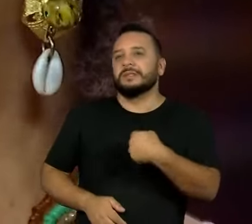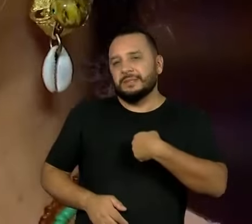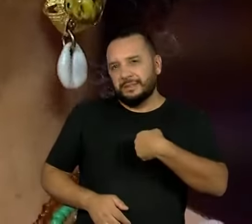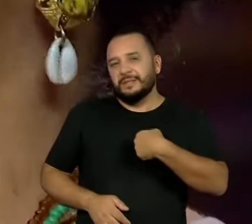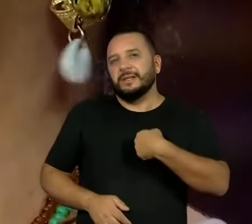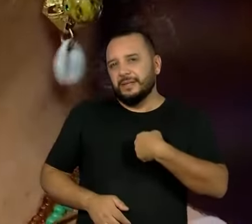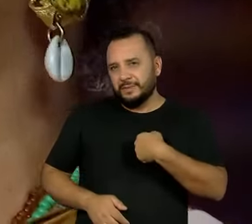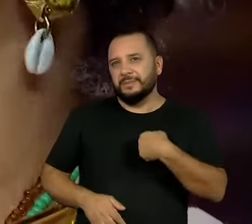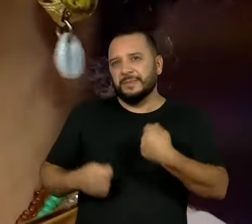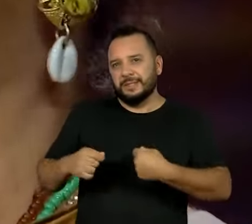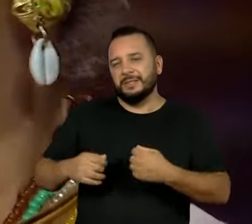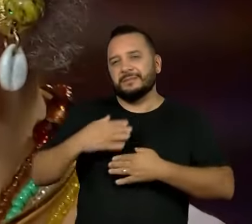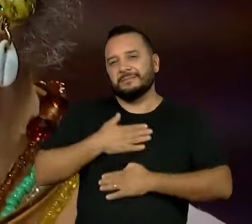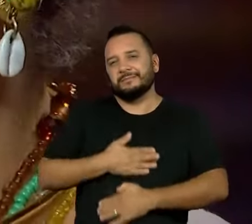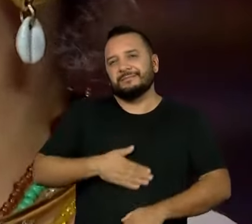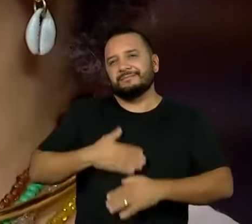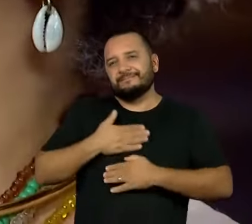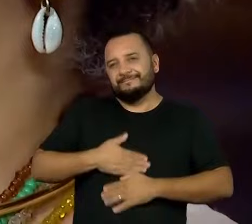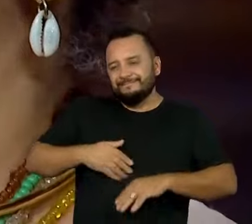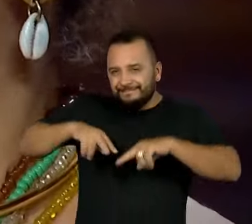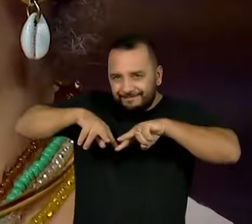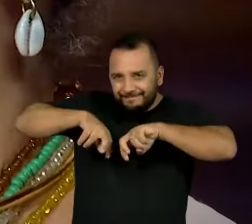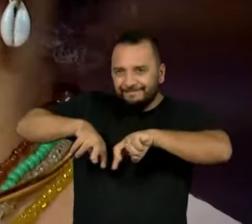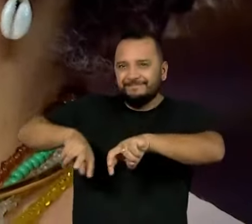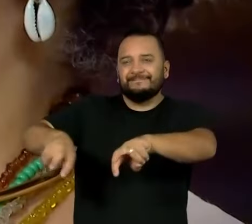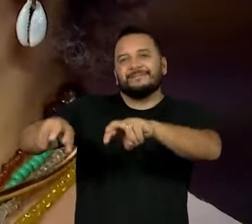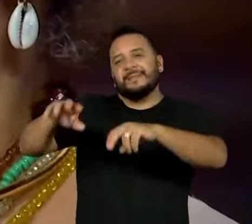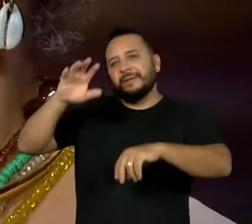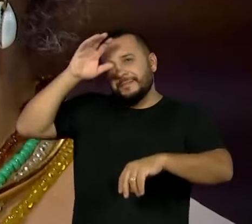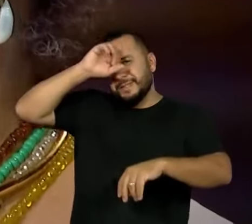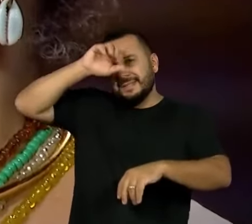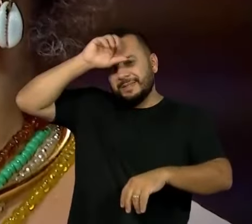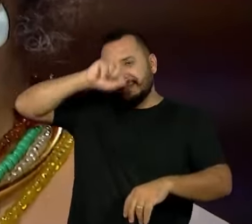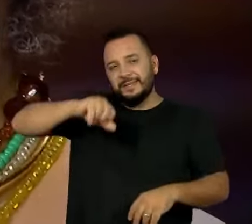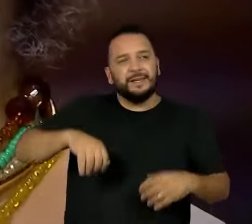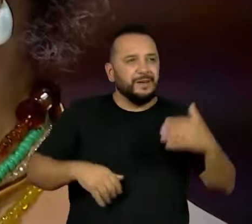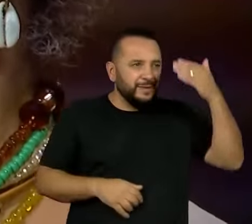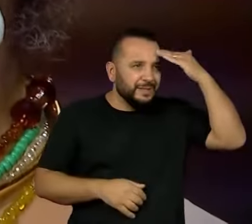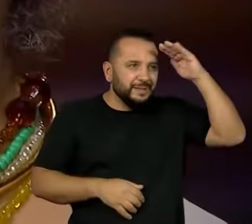tirar o ano eu entendo totalmente totalmente